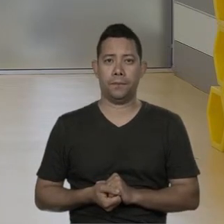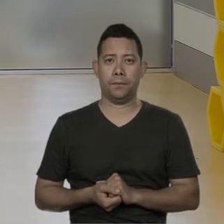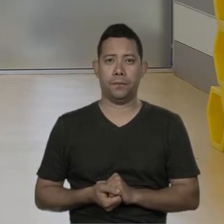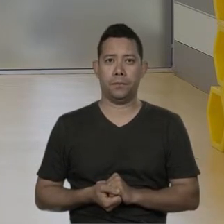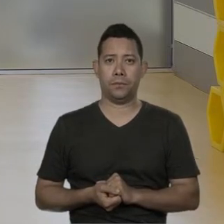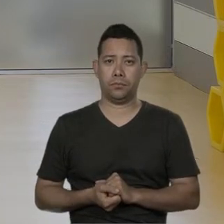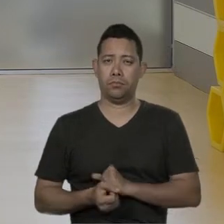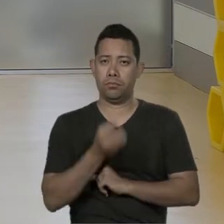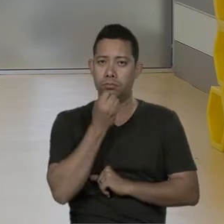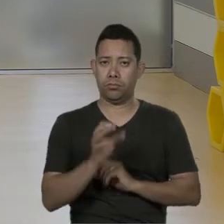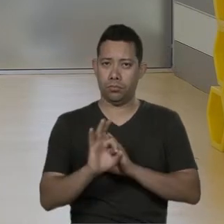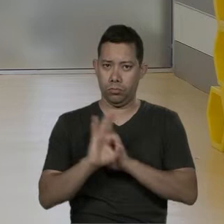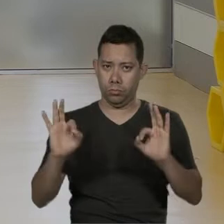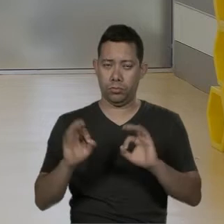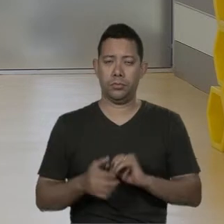Muito bom.